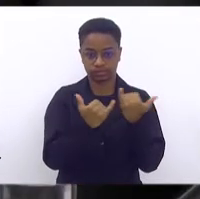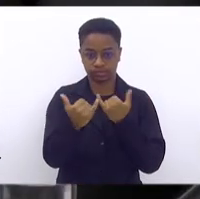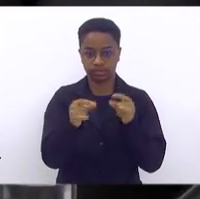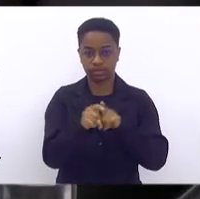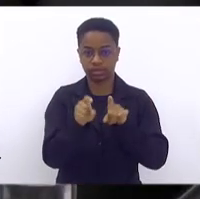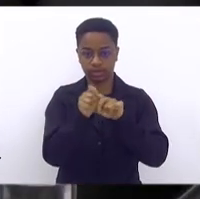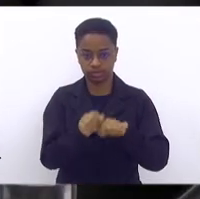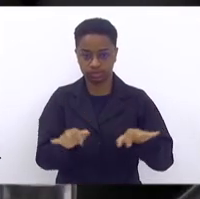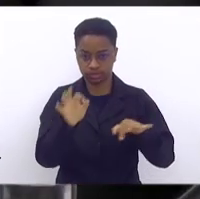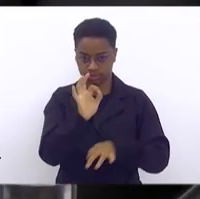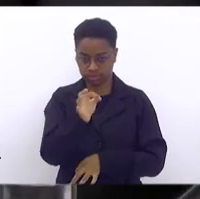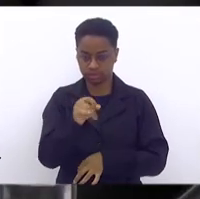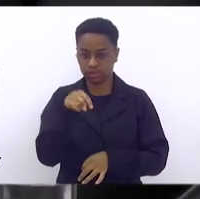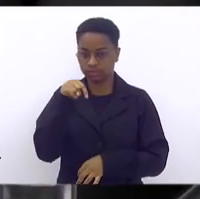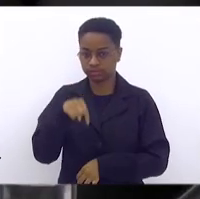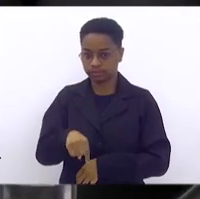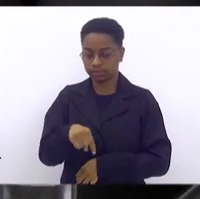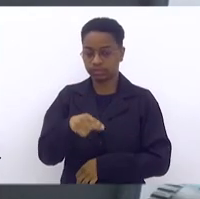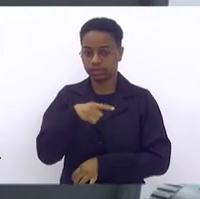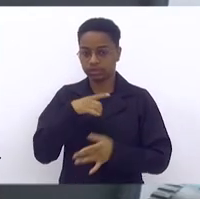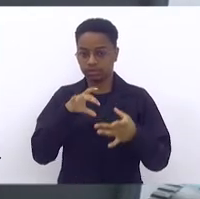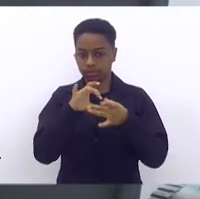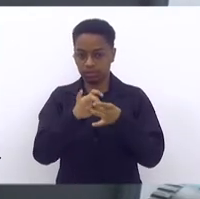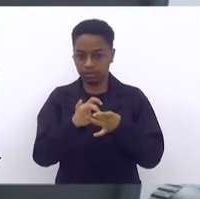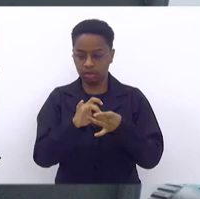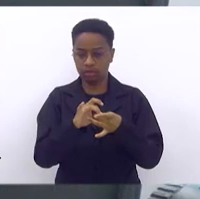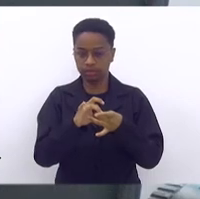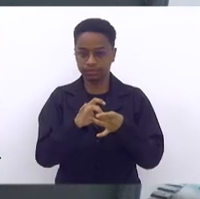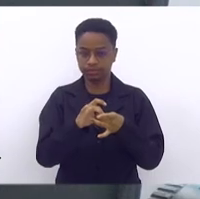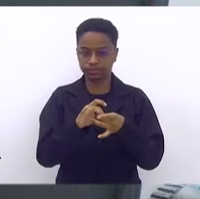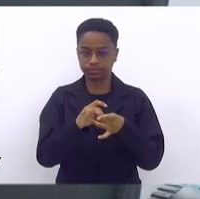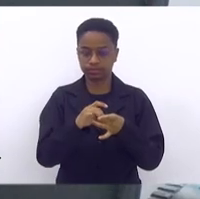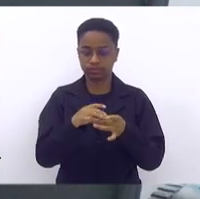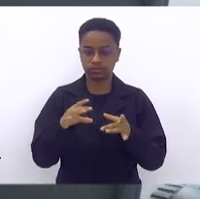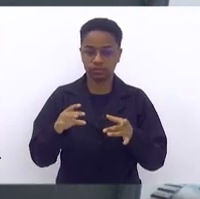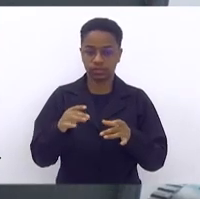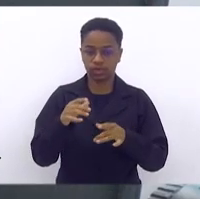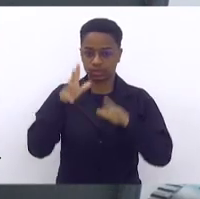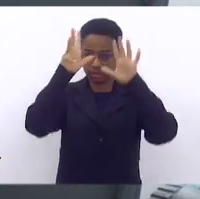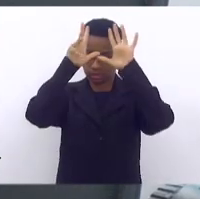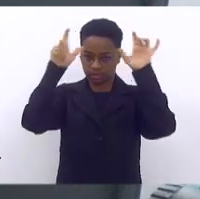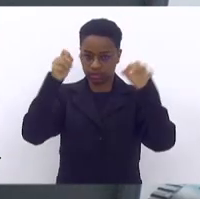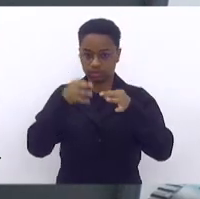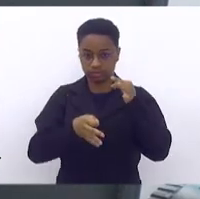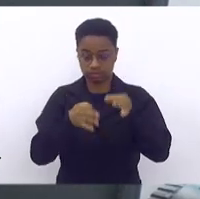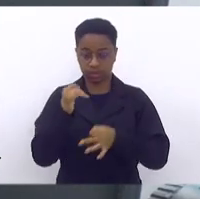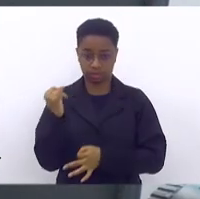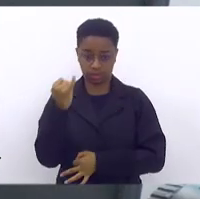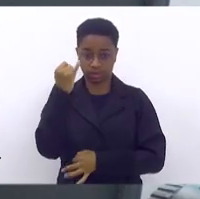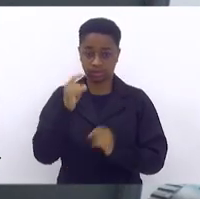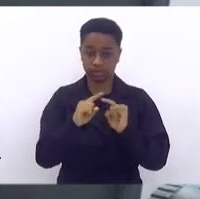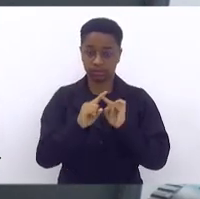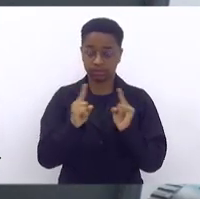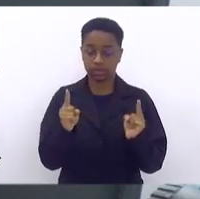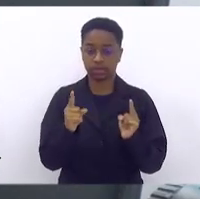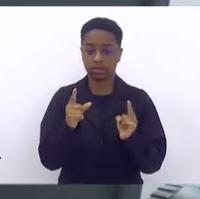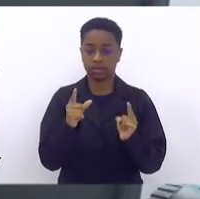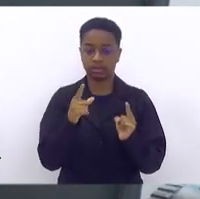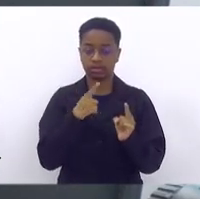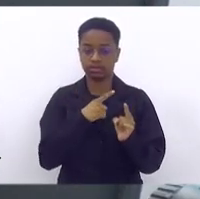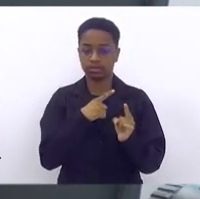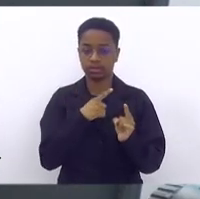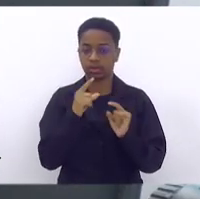divulgar. Aqui, como ele está vinculado a uma iniciativa do Tribunal de Justiça, que foi muito importante, mas você tem um